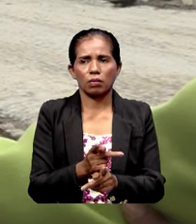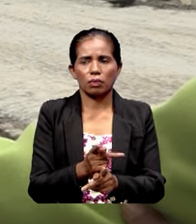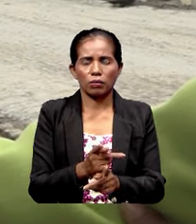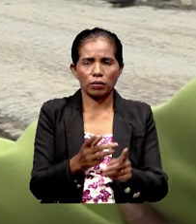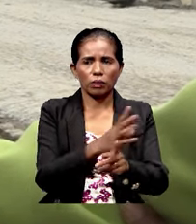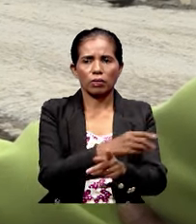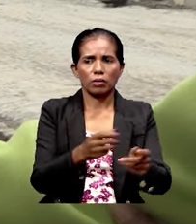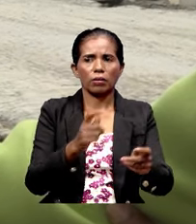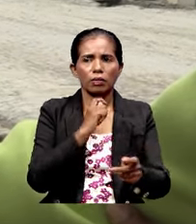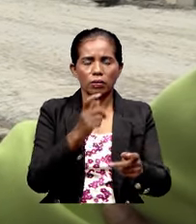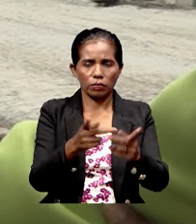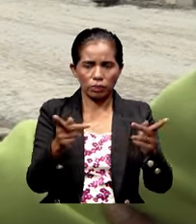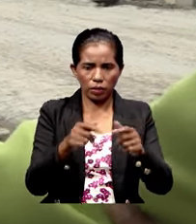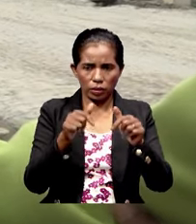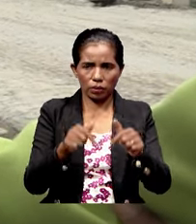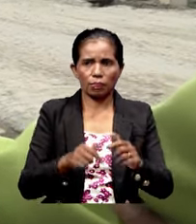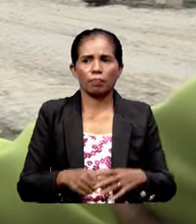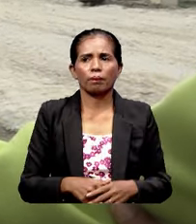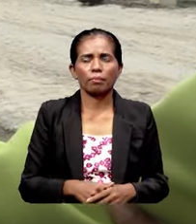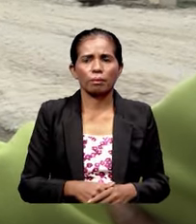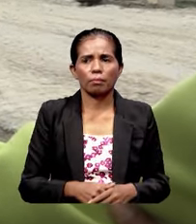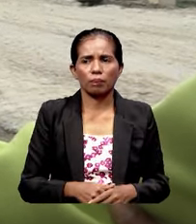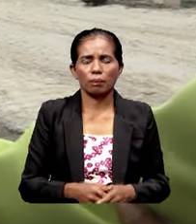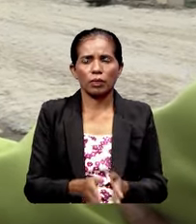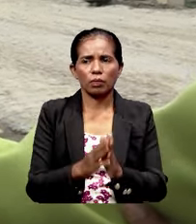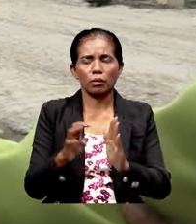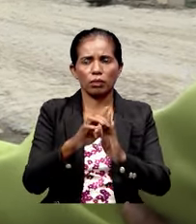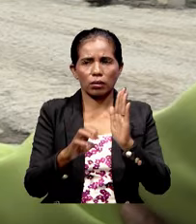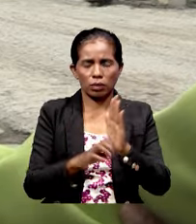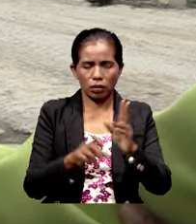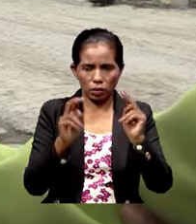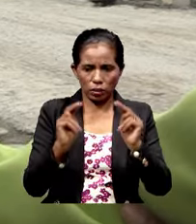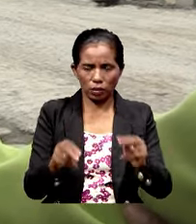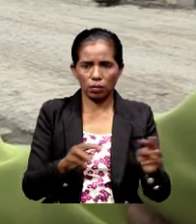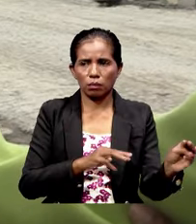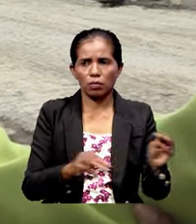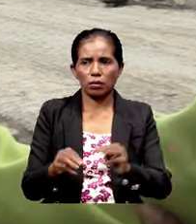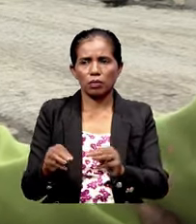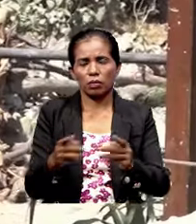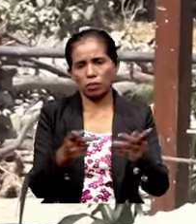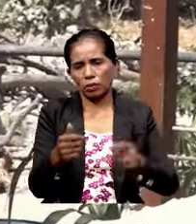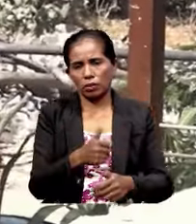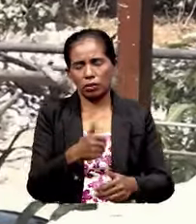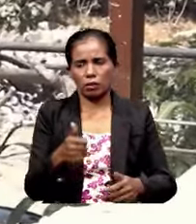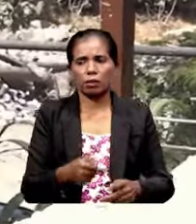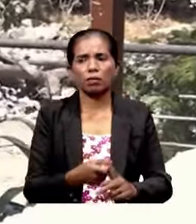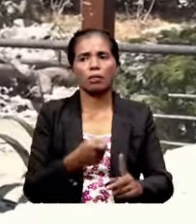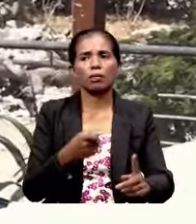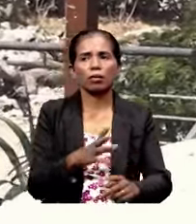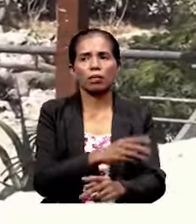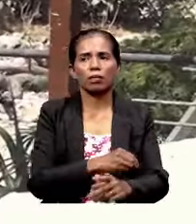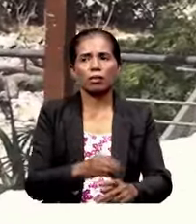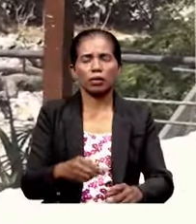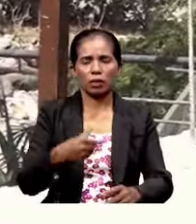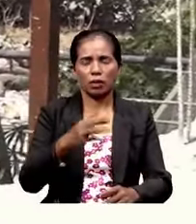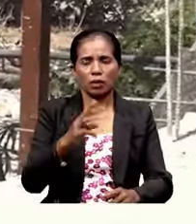be pating ne ne Né, sira, husu ba estar sira tem que ser be, mura fal sira ba faten sero. Ho situação ne